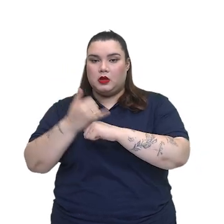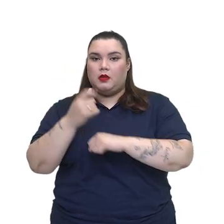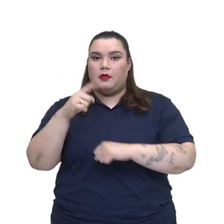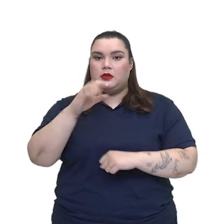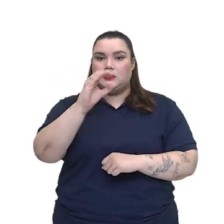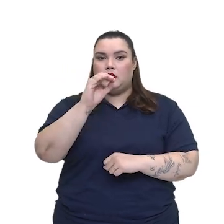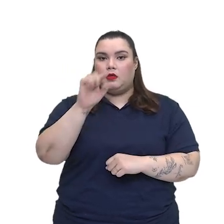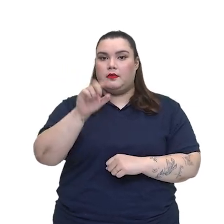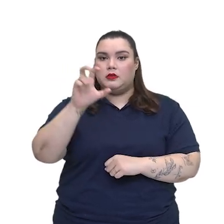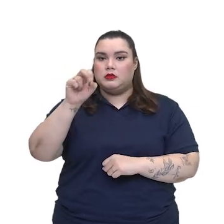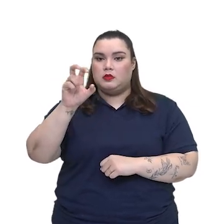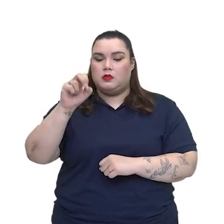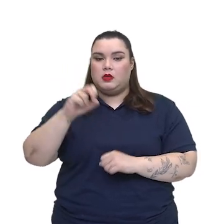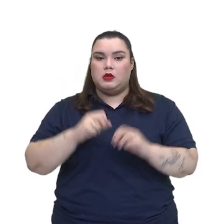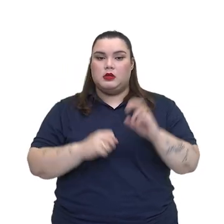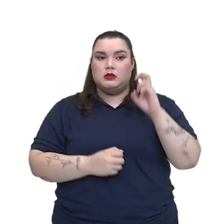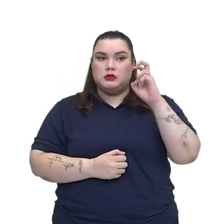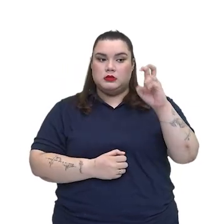5 centavos é